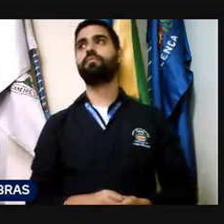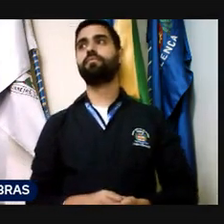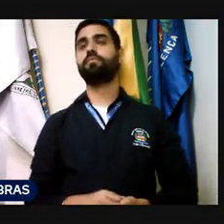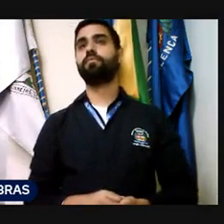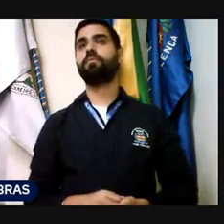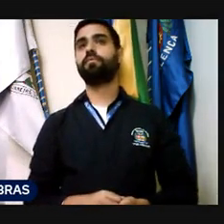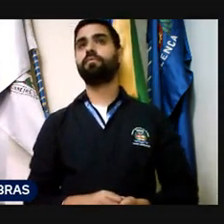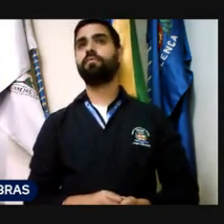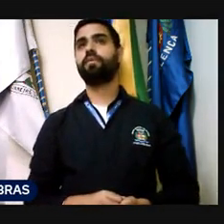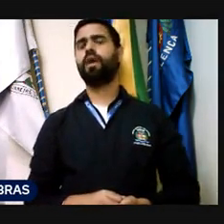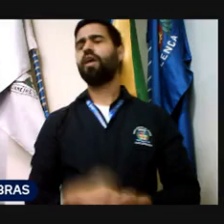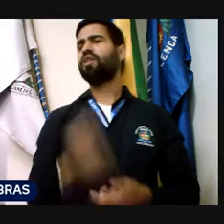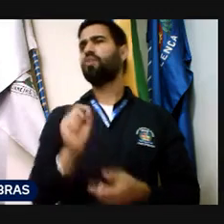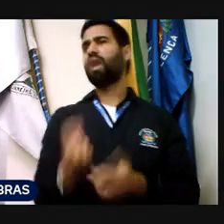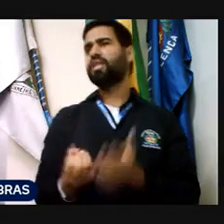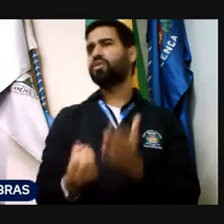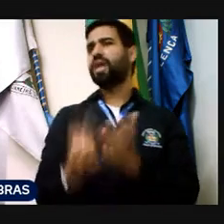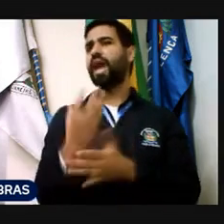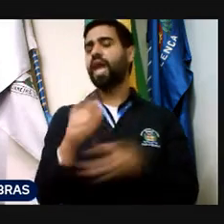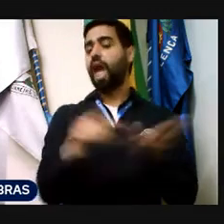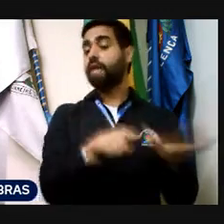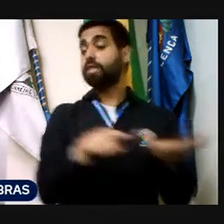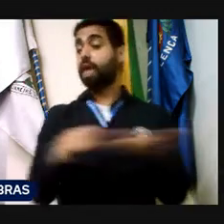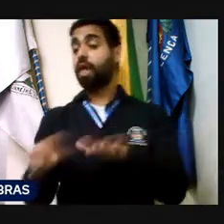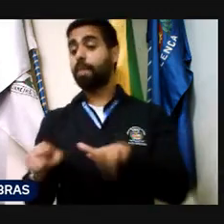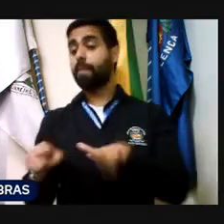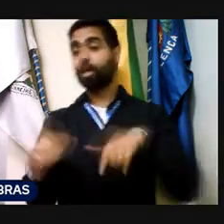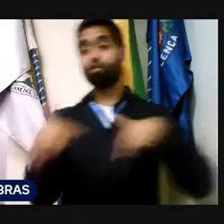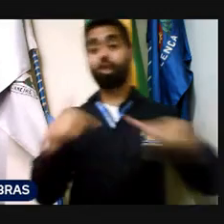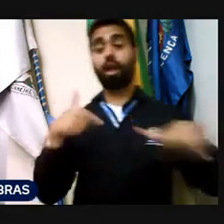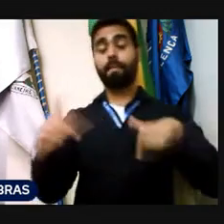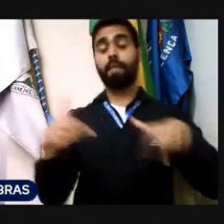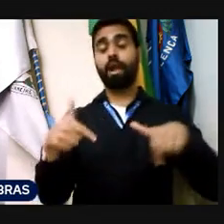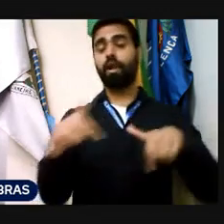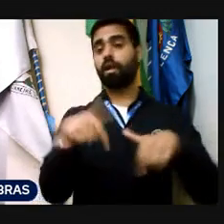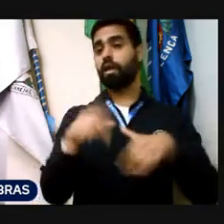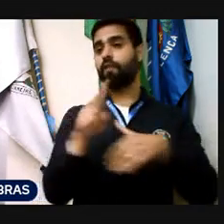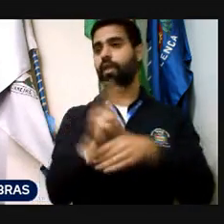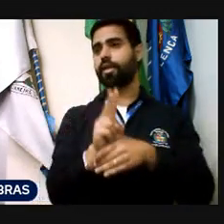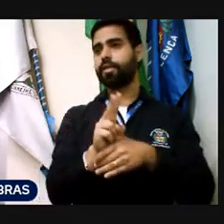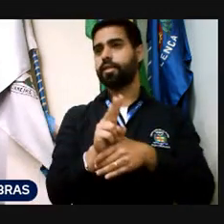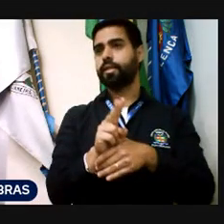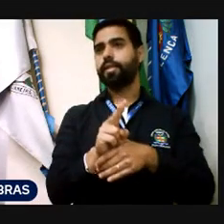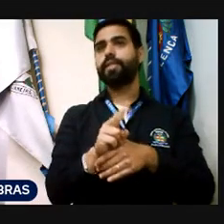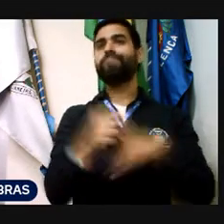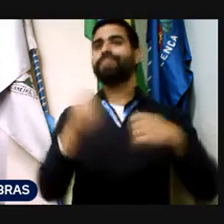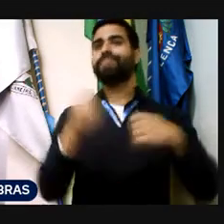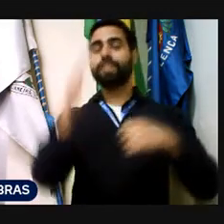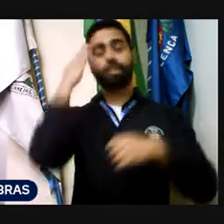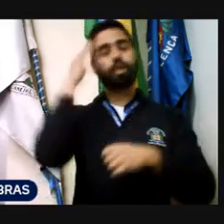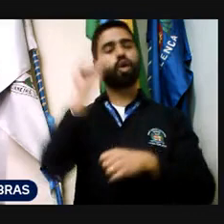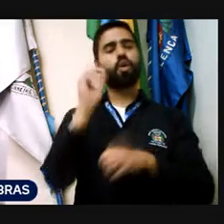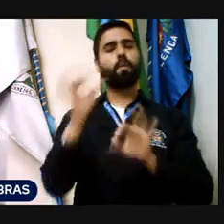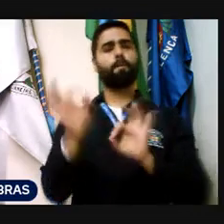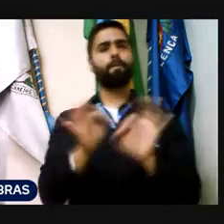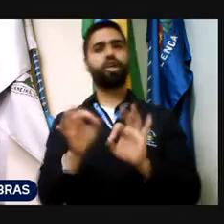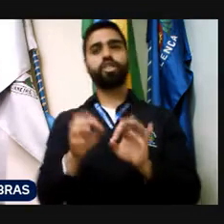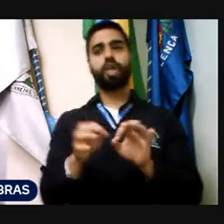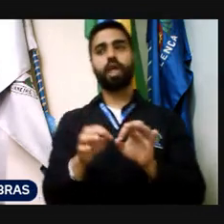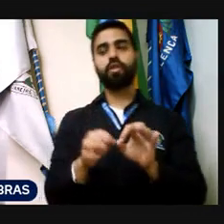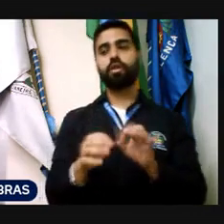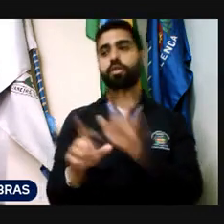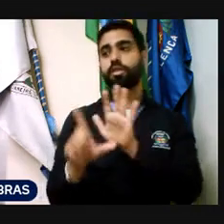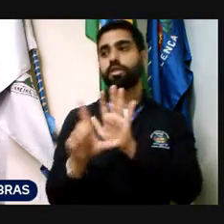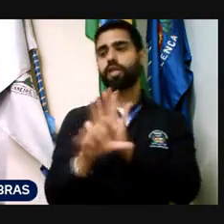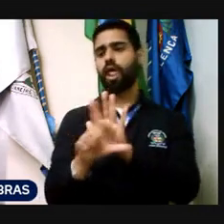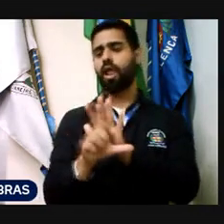que institui a Semana Municipal da Empregabilidade. De início, cumpre ressaltar que o projeto de lei sobre análise versa sobre